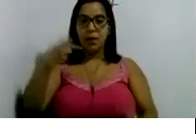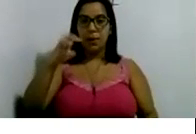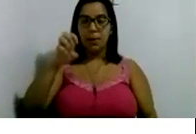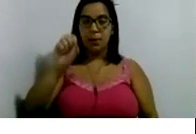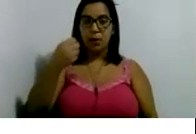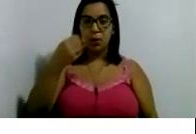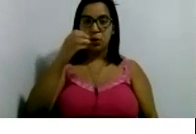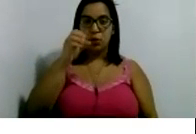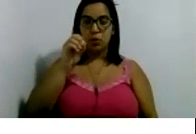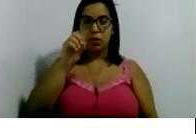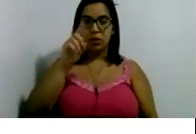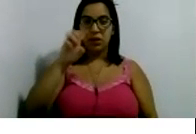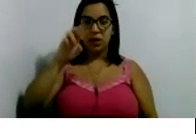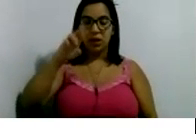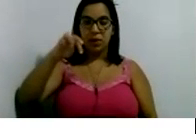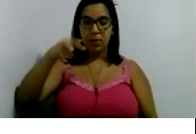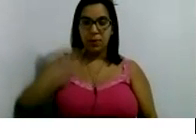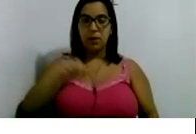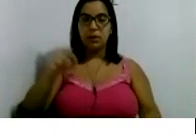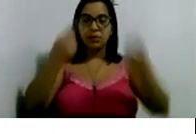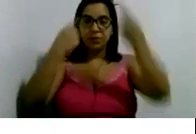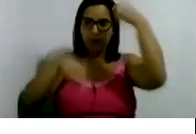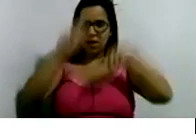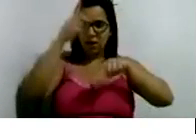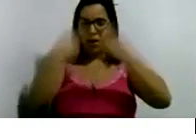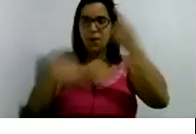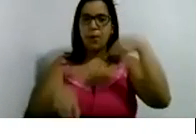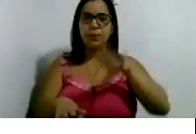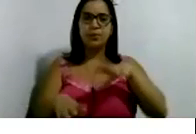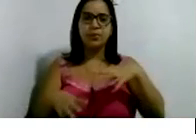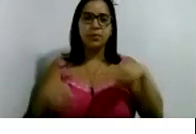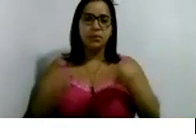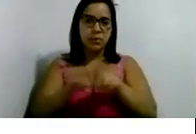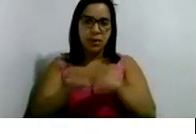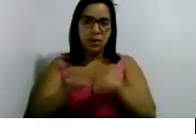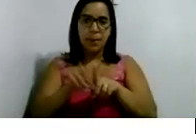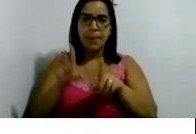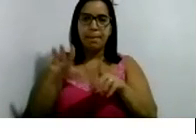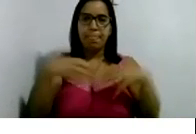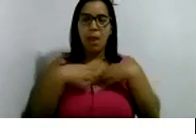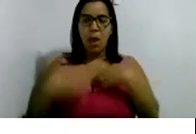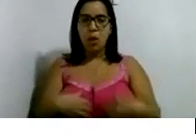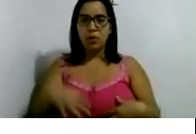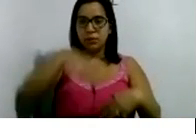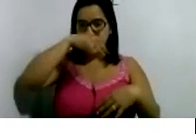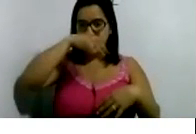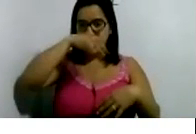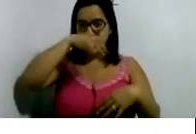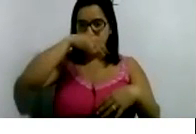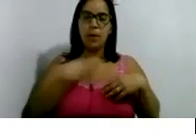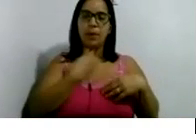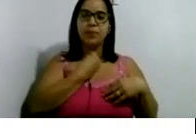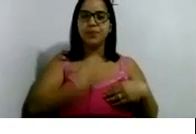derme, ossos e músculos, sistema circulatório e reprodutor. E o endoderma, sistema respiratório e órgãos do